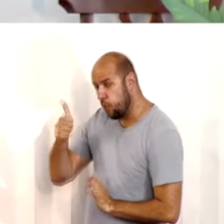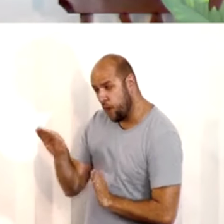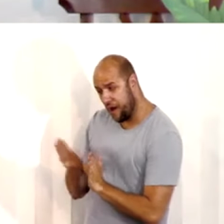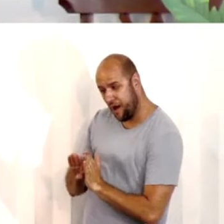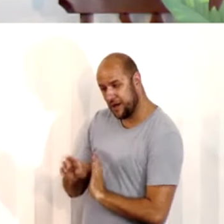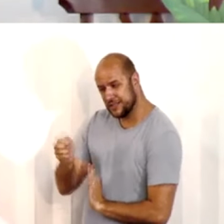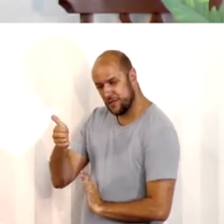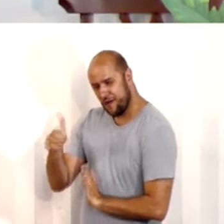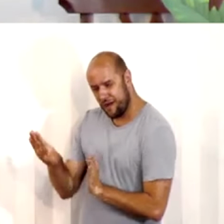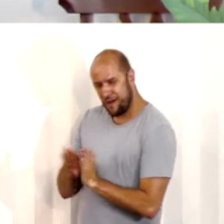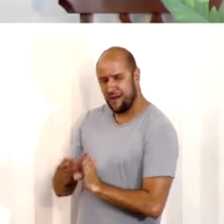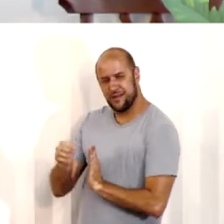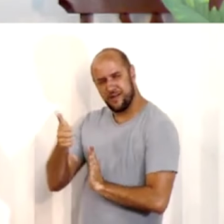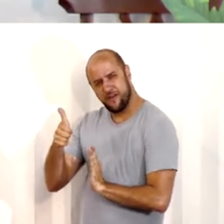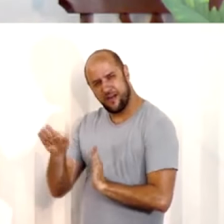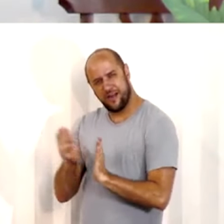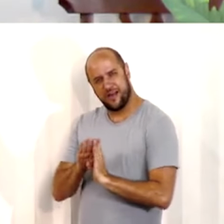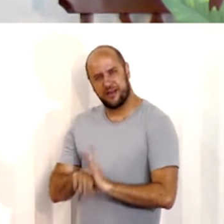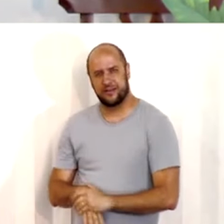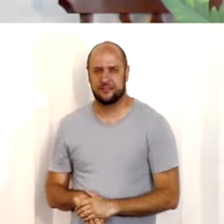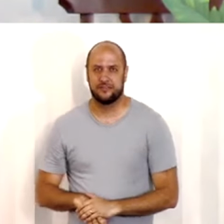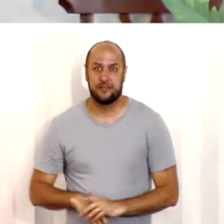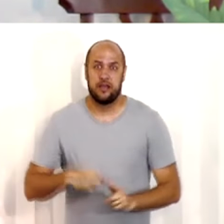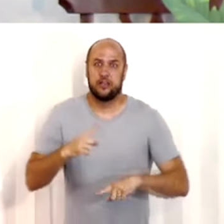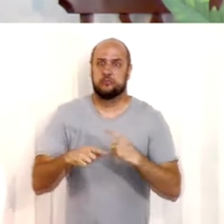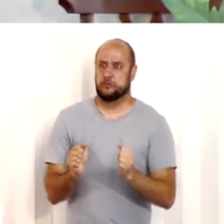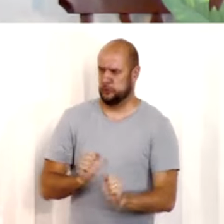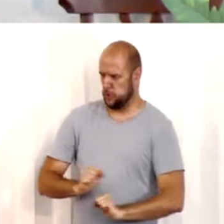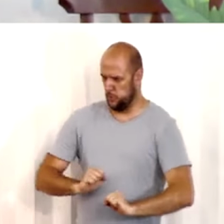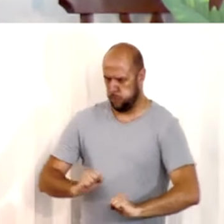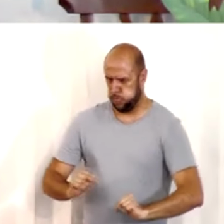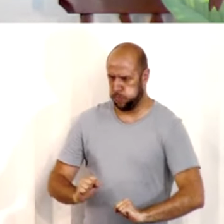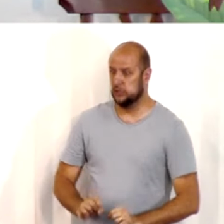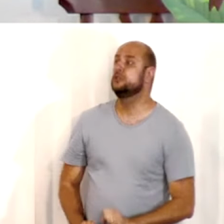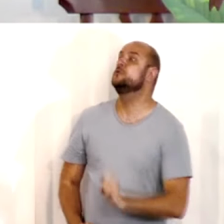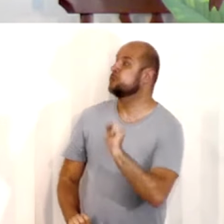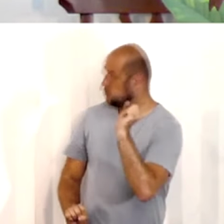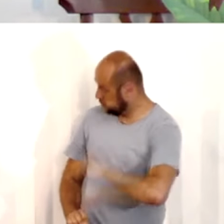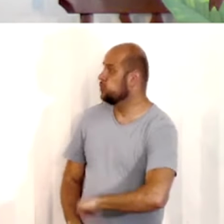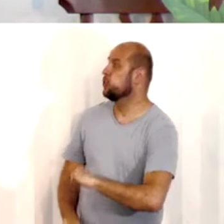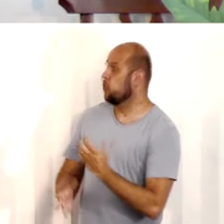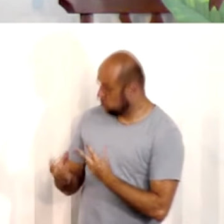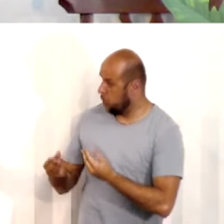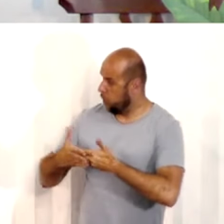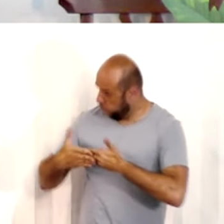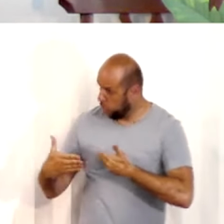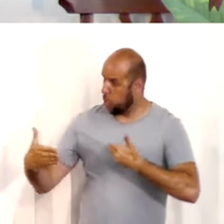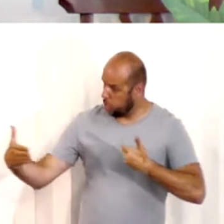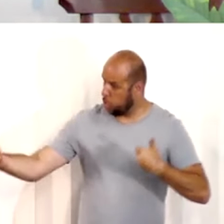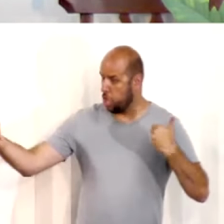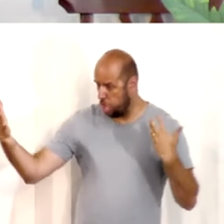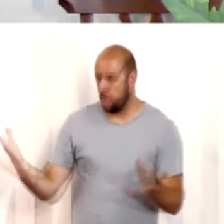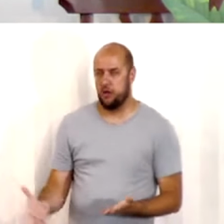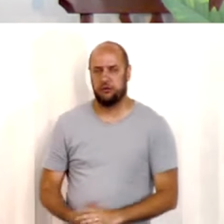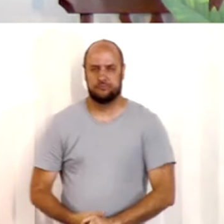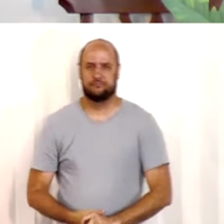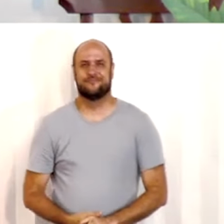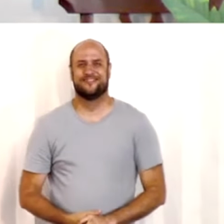já estamos chegando. Mas quando ele se irritava, ele dizia, sim, falta, falta, falta, falta